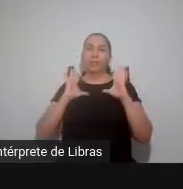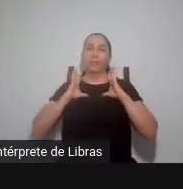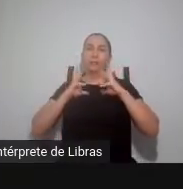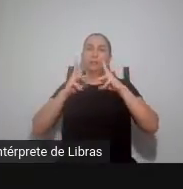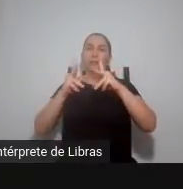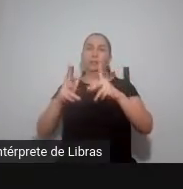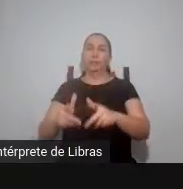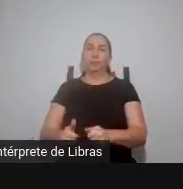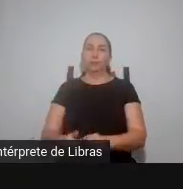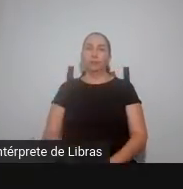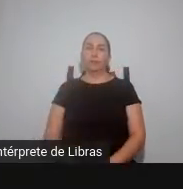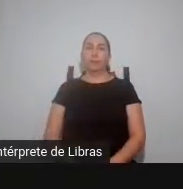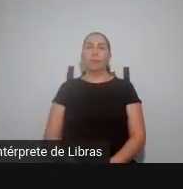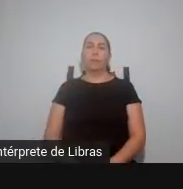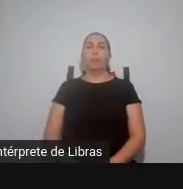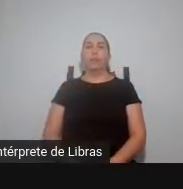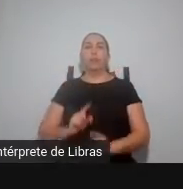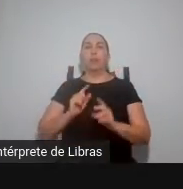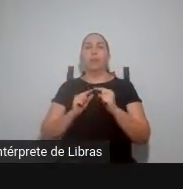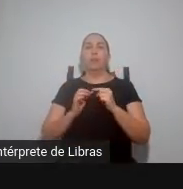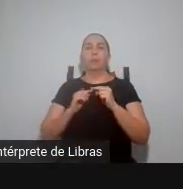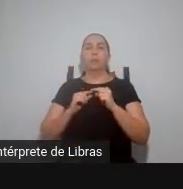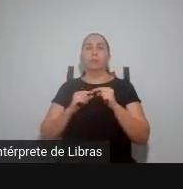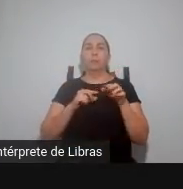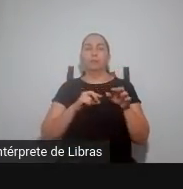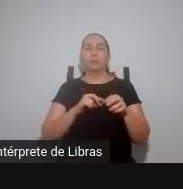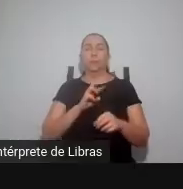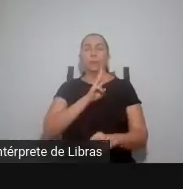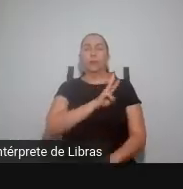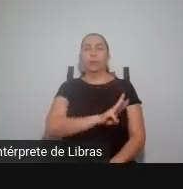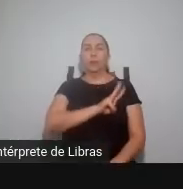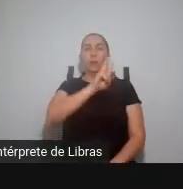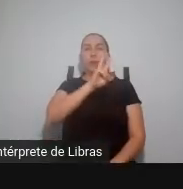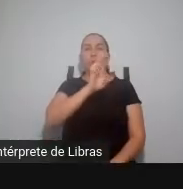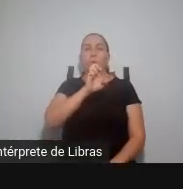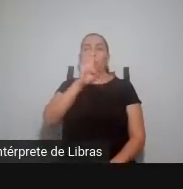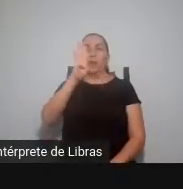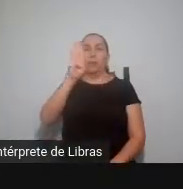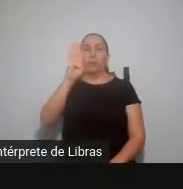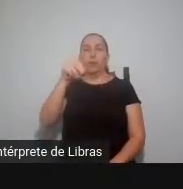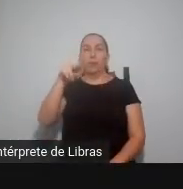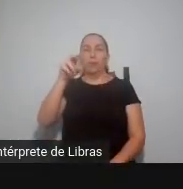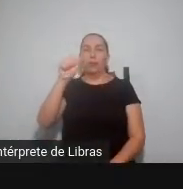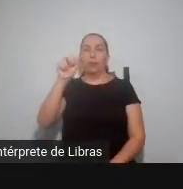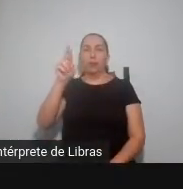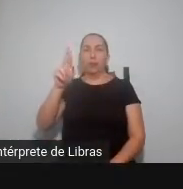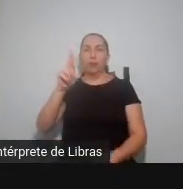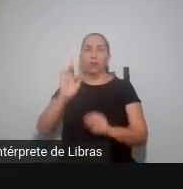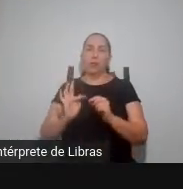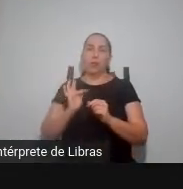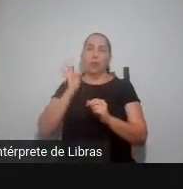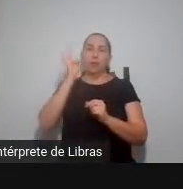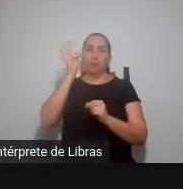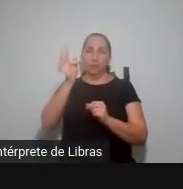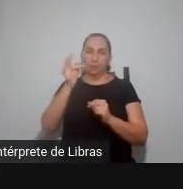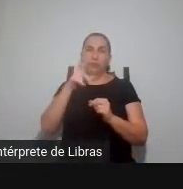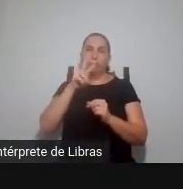O próximo webinar é sobre o registro dessas atividades para fins de comprovação de